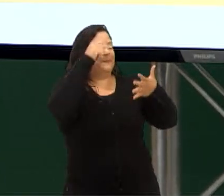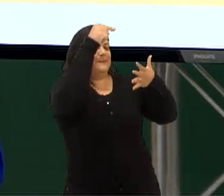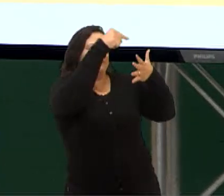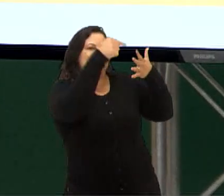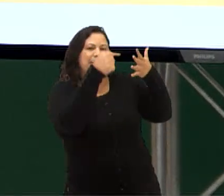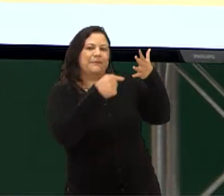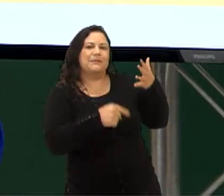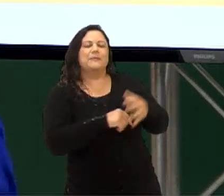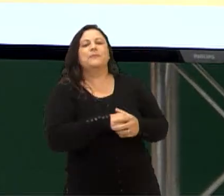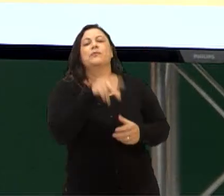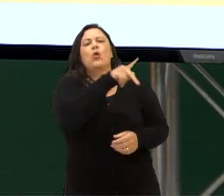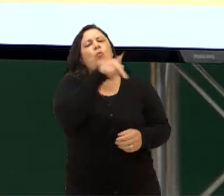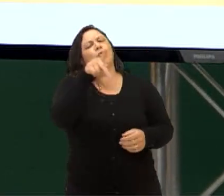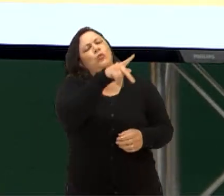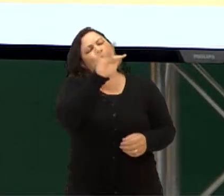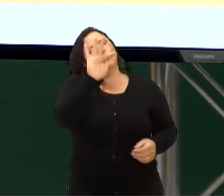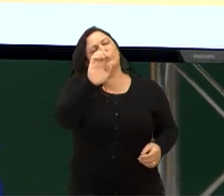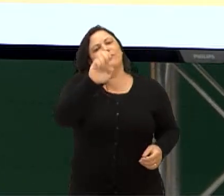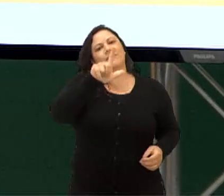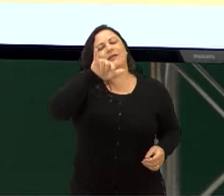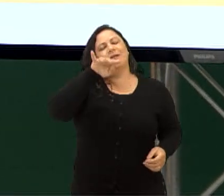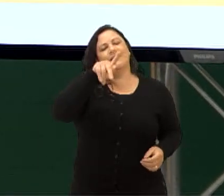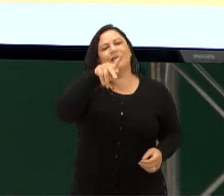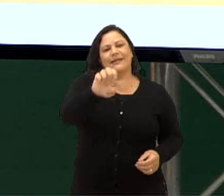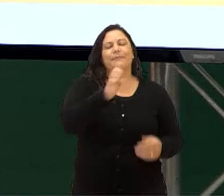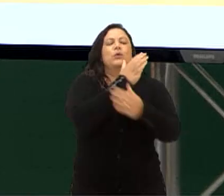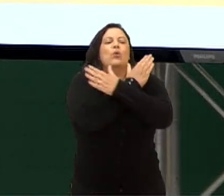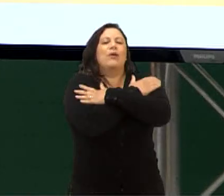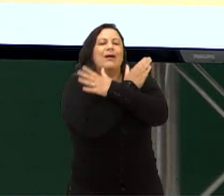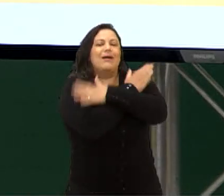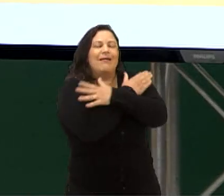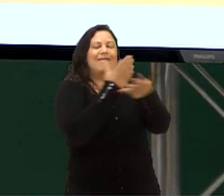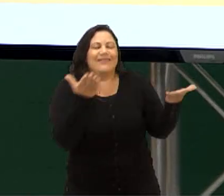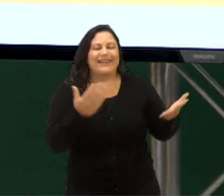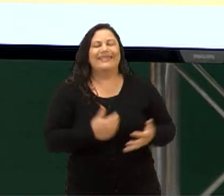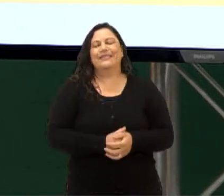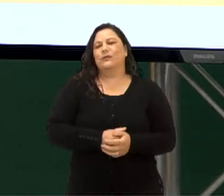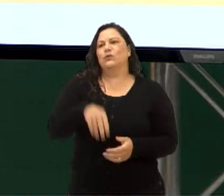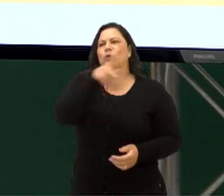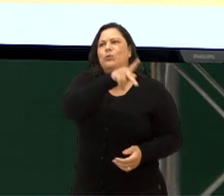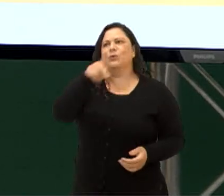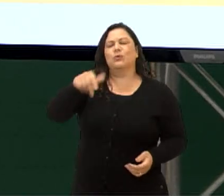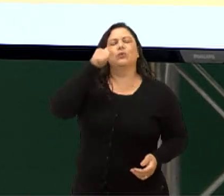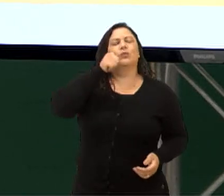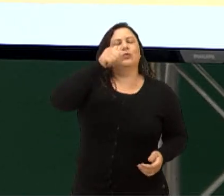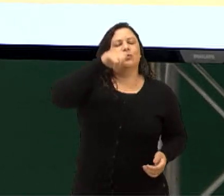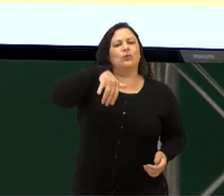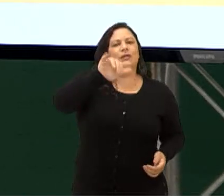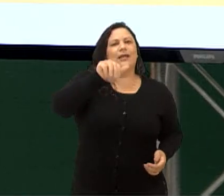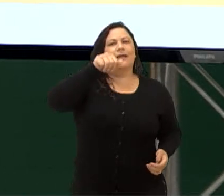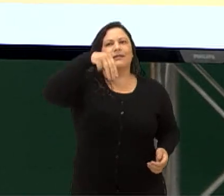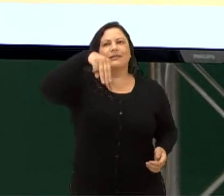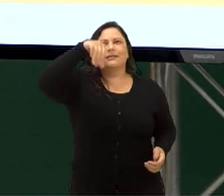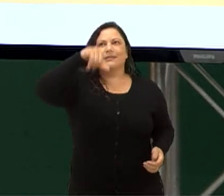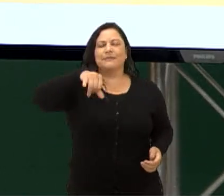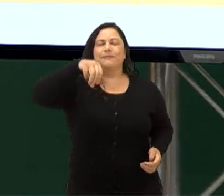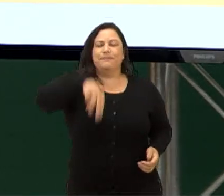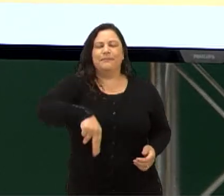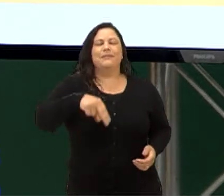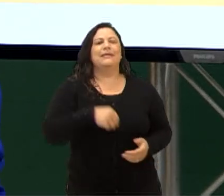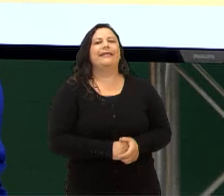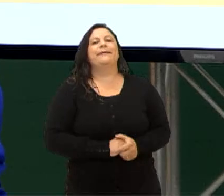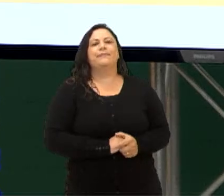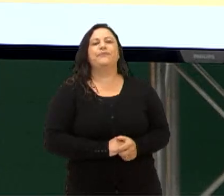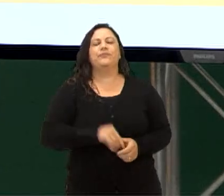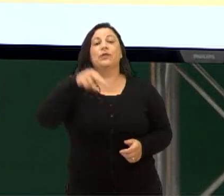CEP aí. Obrigado, professor, por acompanhar a gente aí. Um abraço para você. Um abraço para a professora Yasmin Fernanda Vieira, do Colégio Estadual